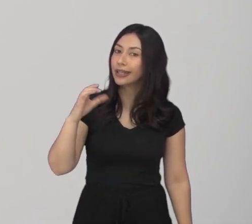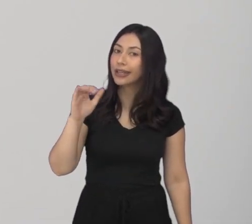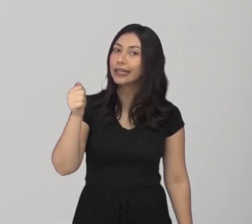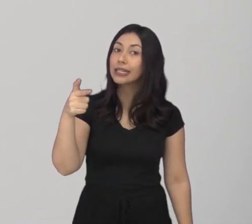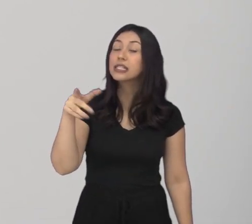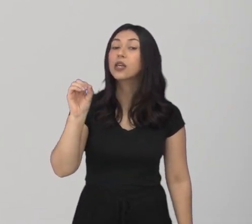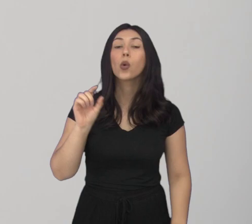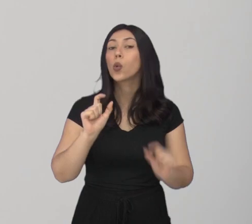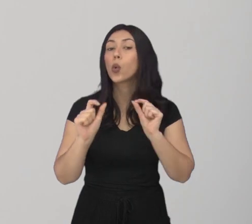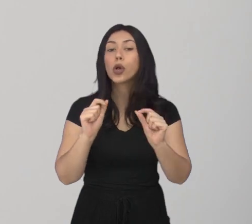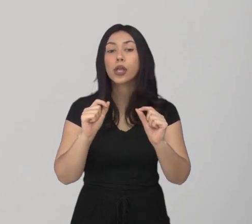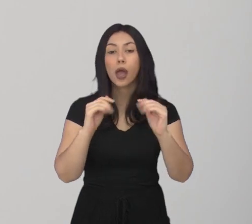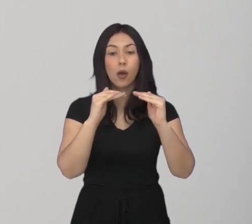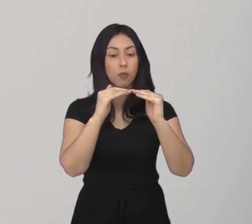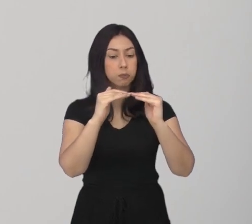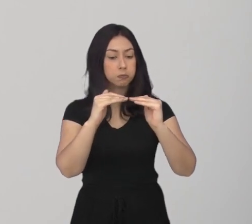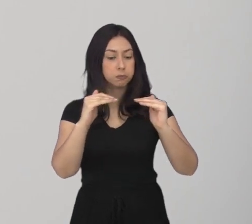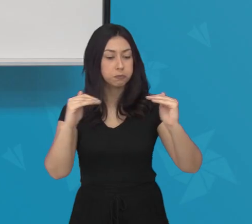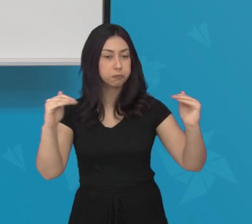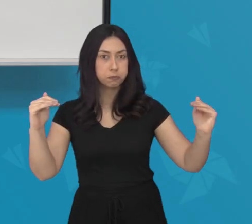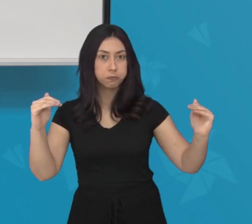eu digo reta, eu estou falando